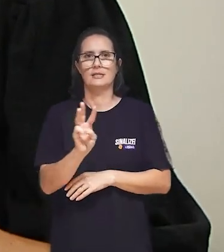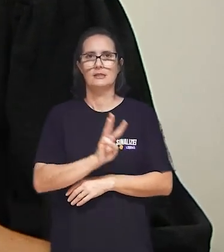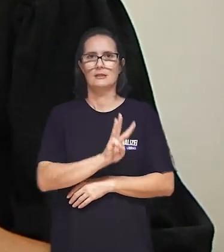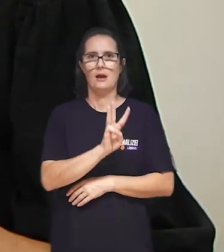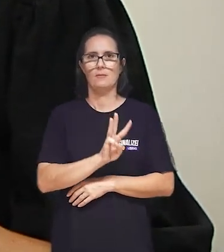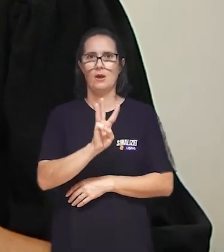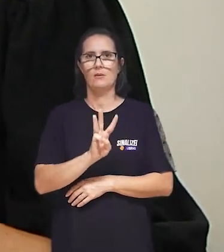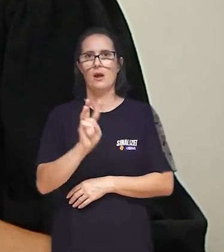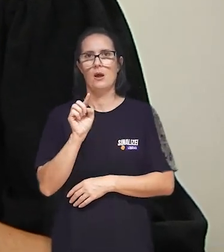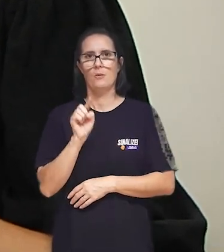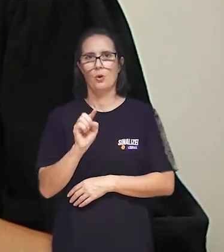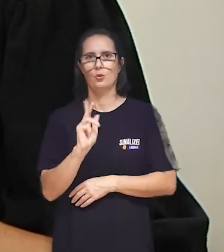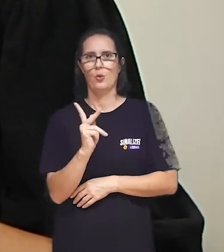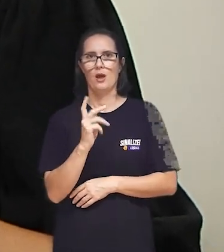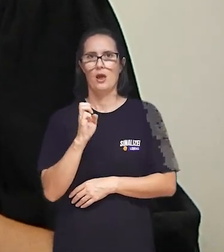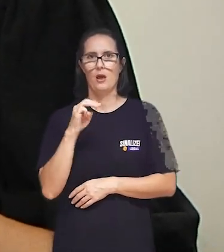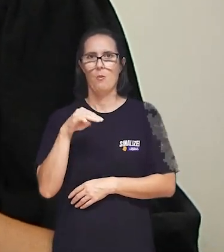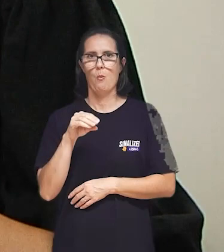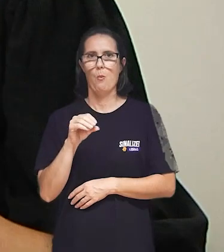o